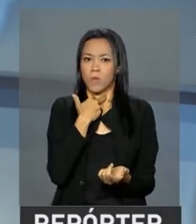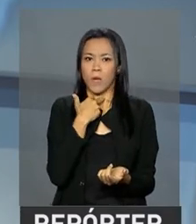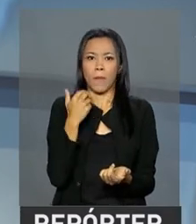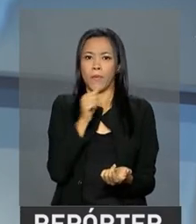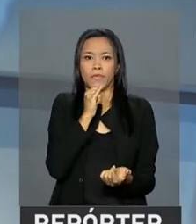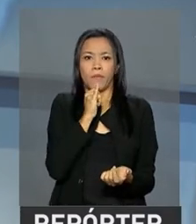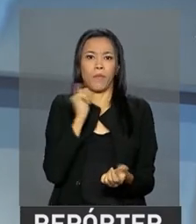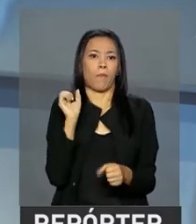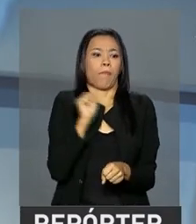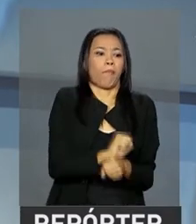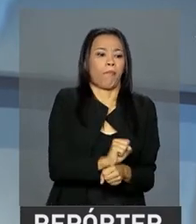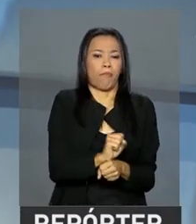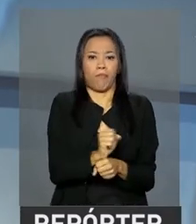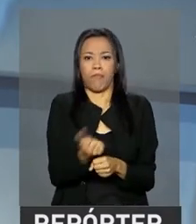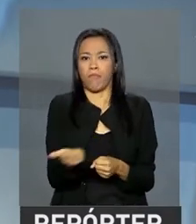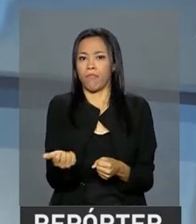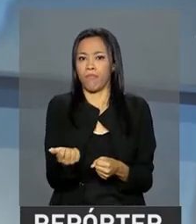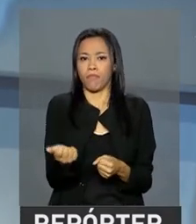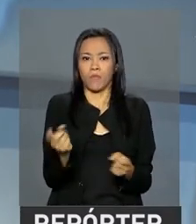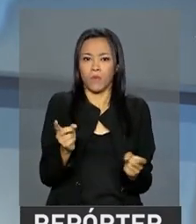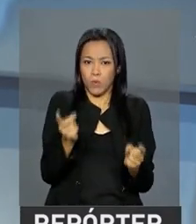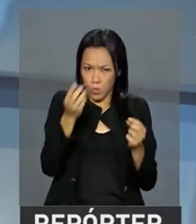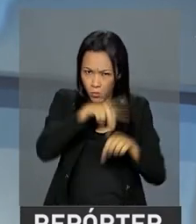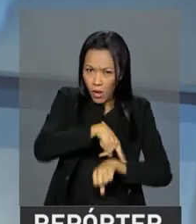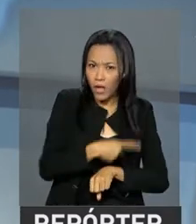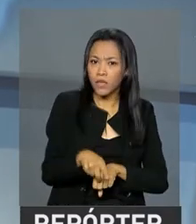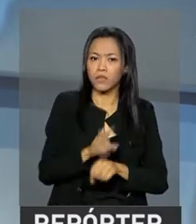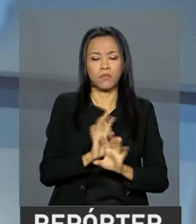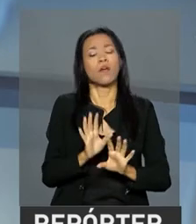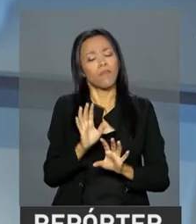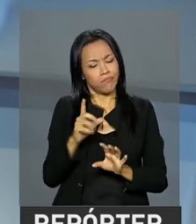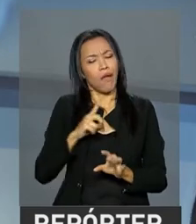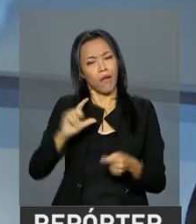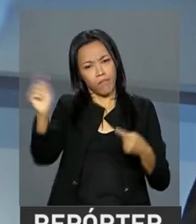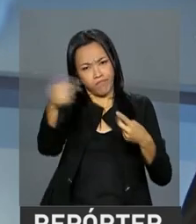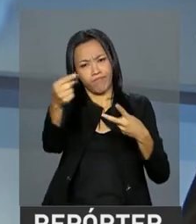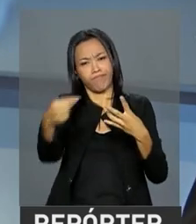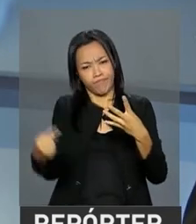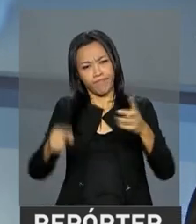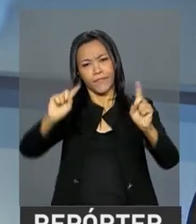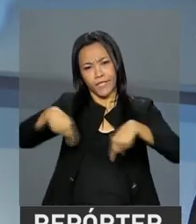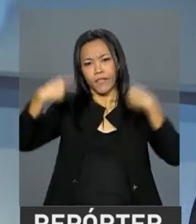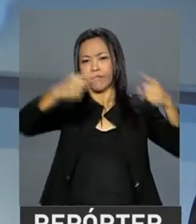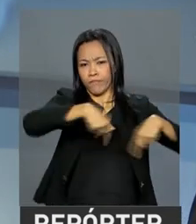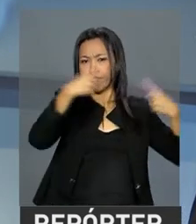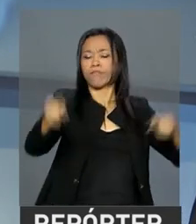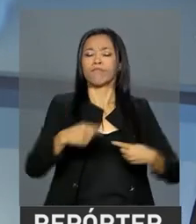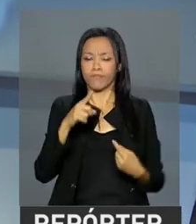paralisia no país. Há grandes desafios, há grandes